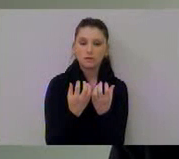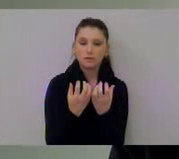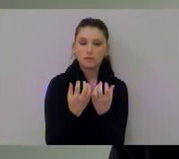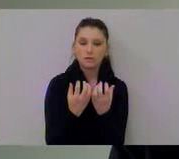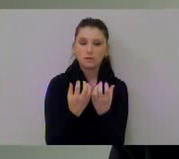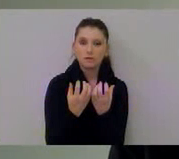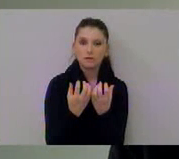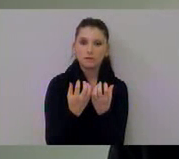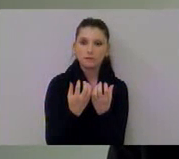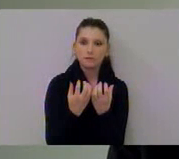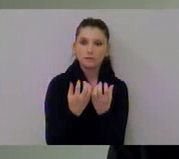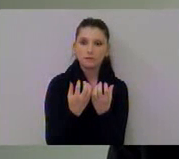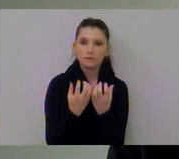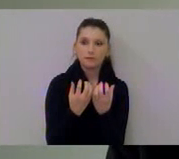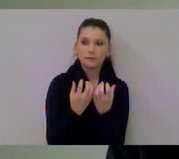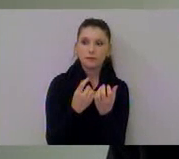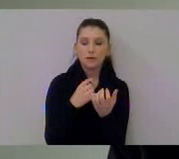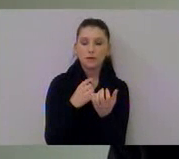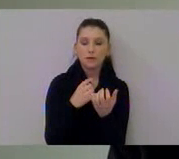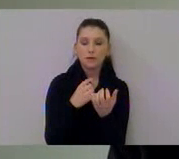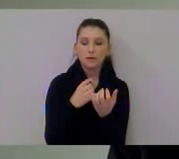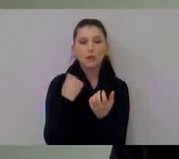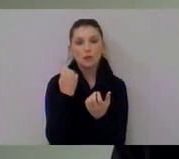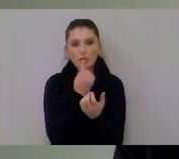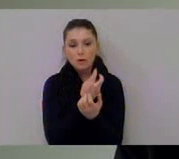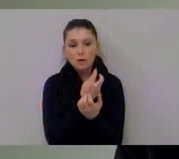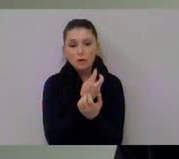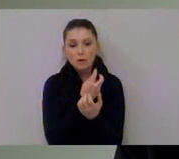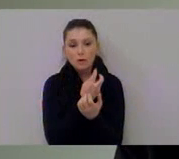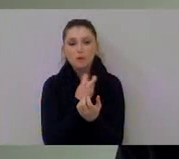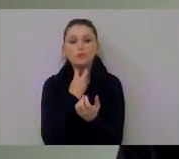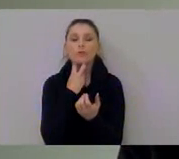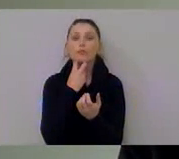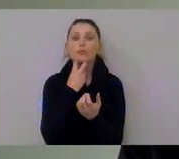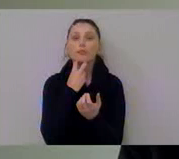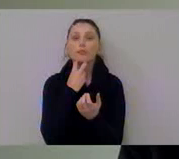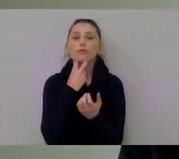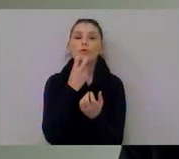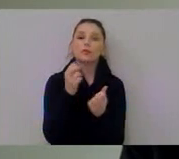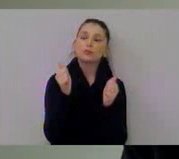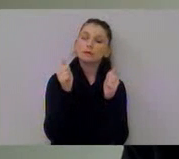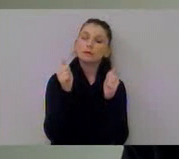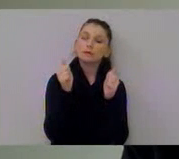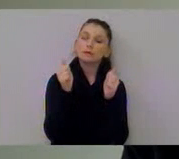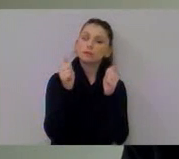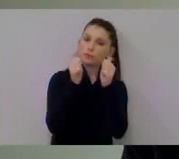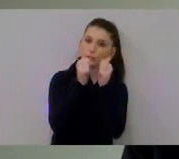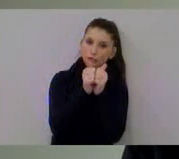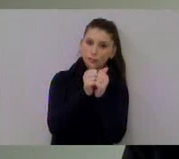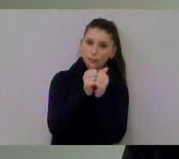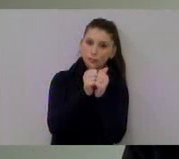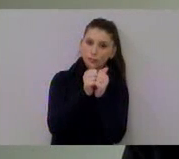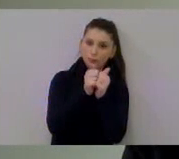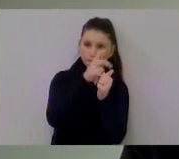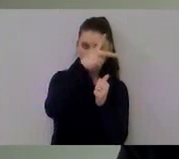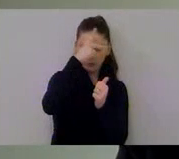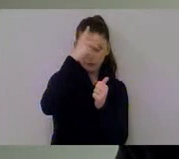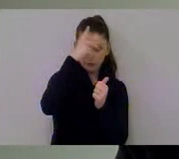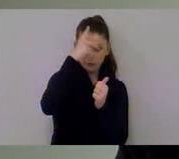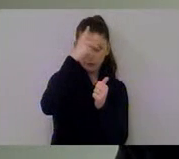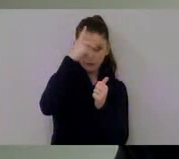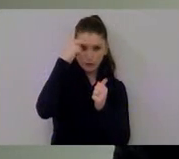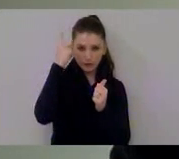seremos o porta-voz de vocês junto ao prefeito municipal, ao Márcio Burgo,